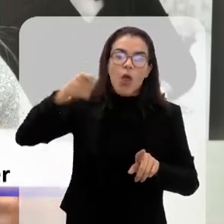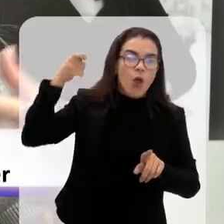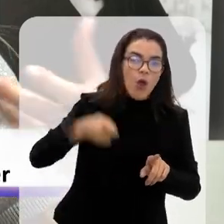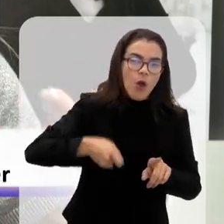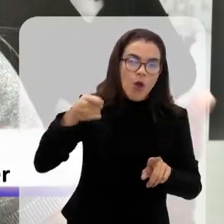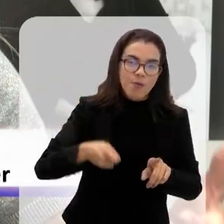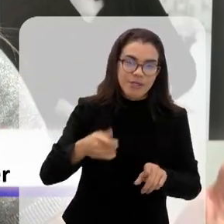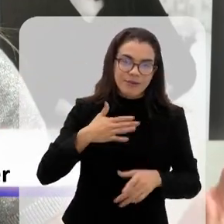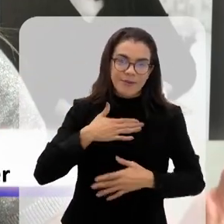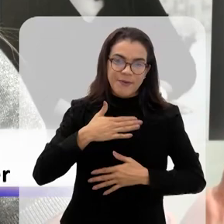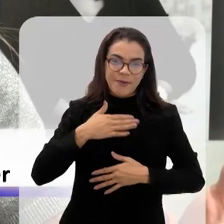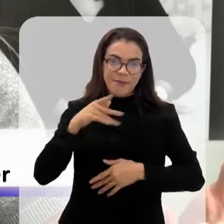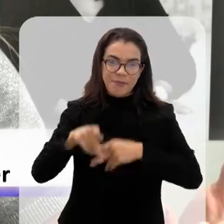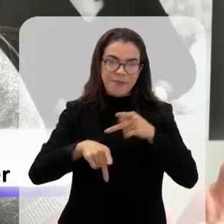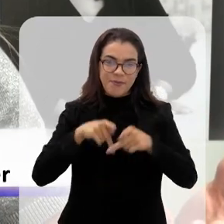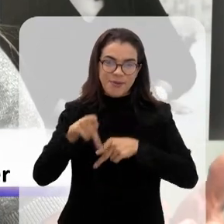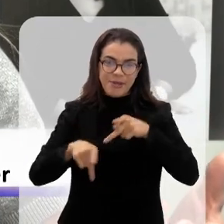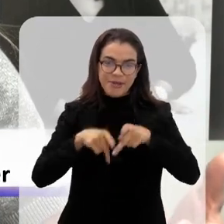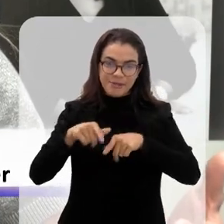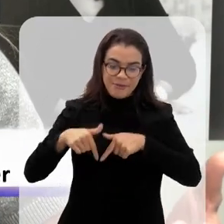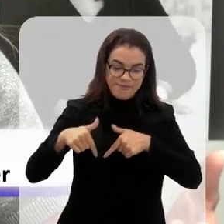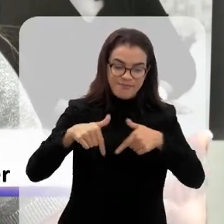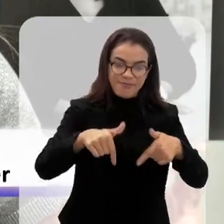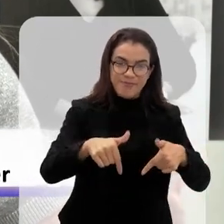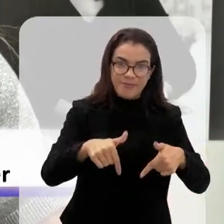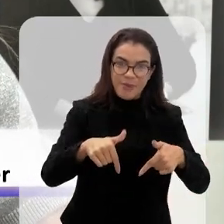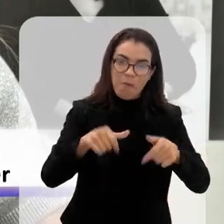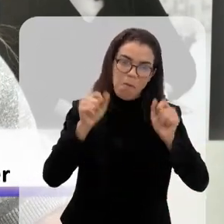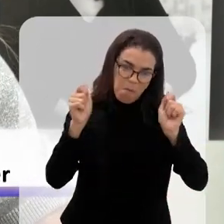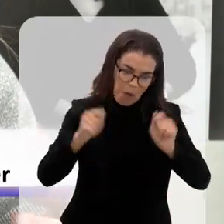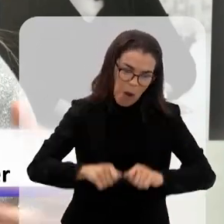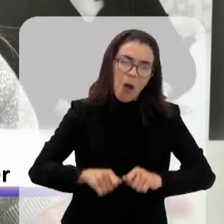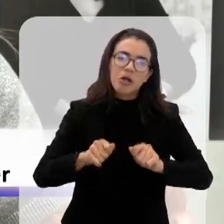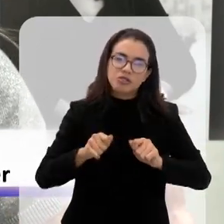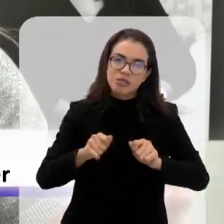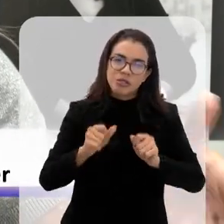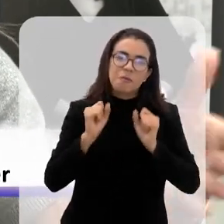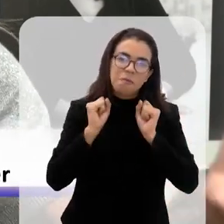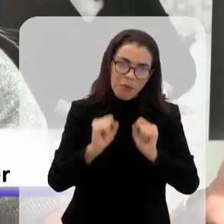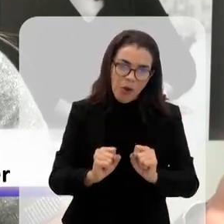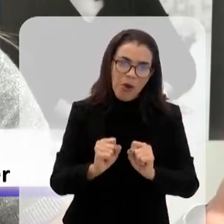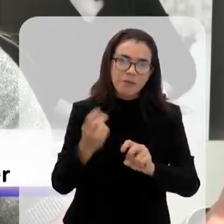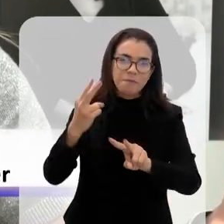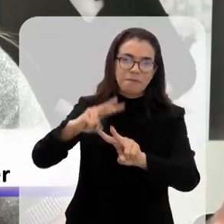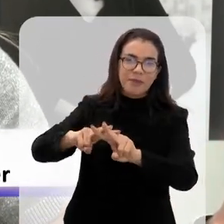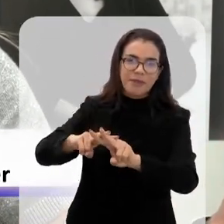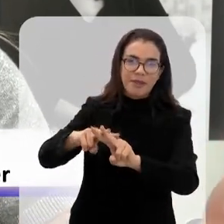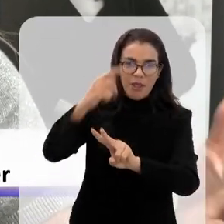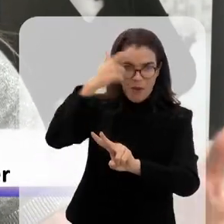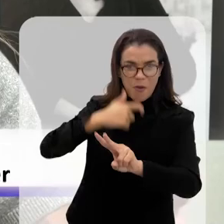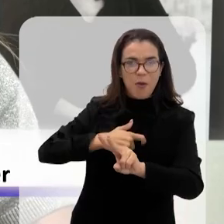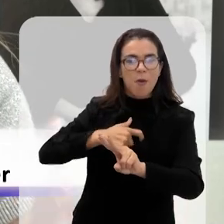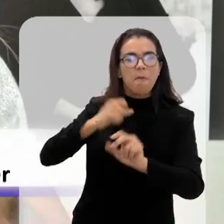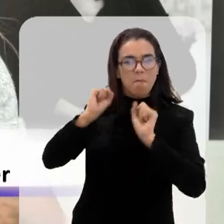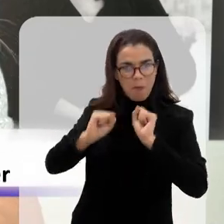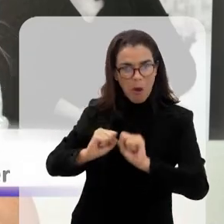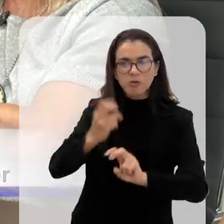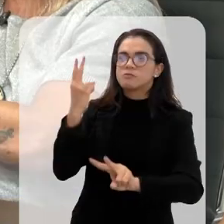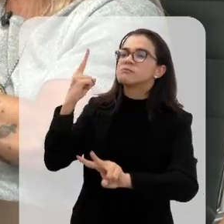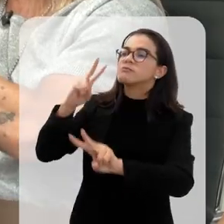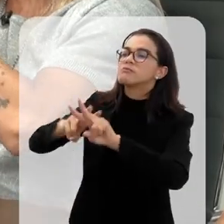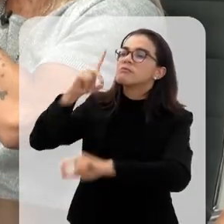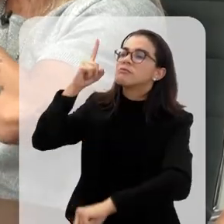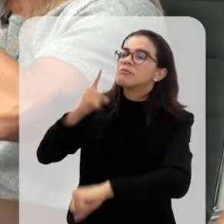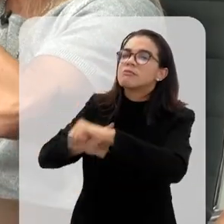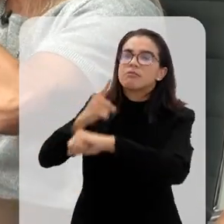uma obrigatoriedade, né? Então, você pode, qualquer um do povo pode prender em flagrante, nós devemos